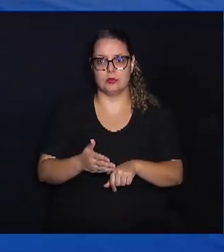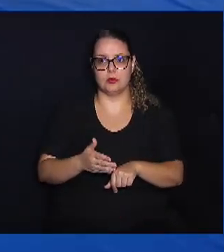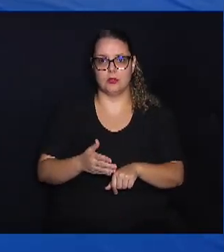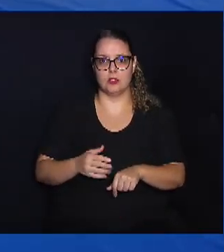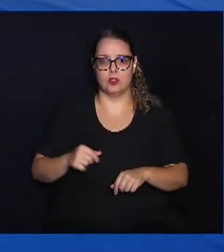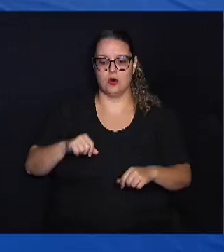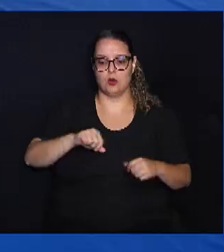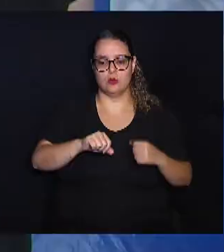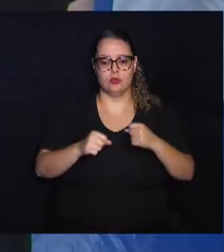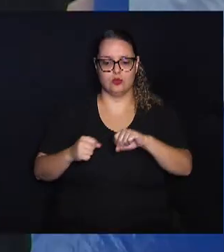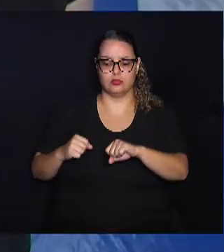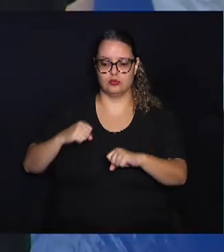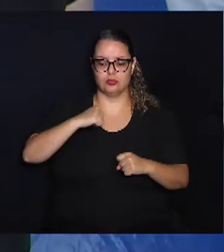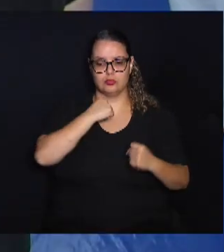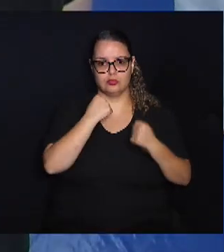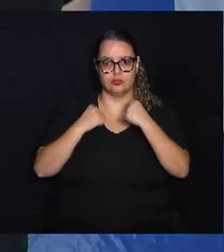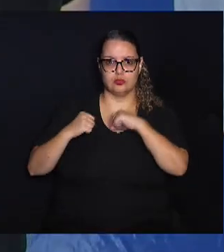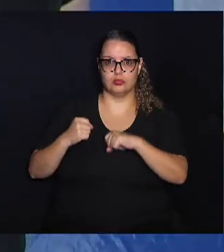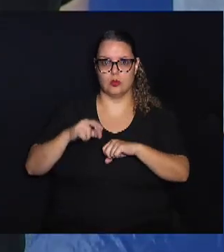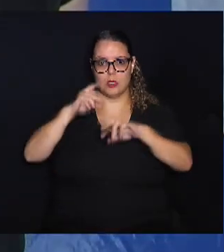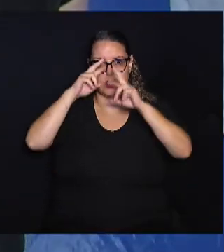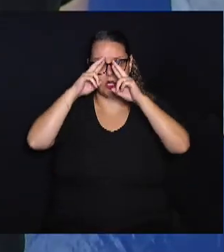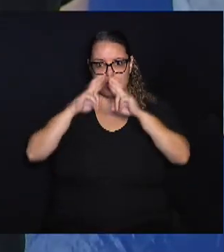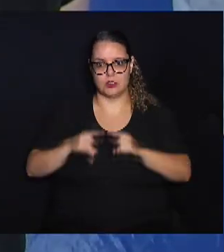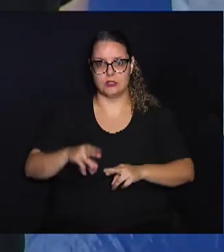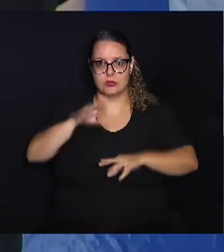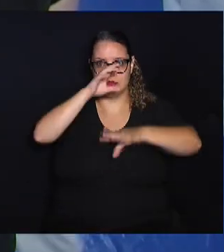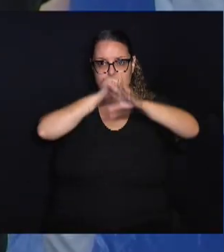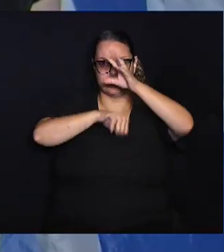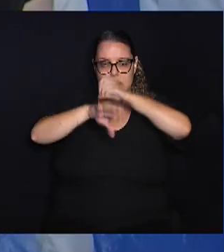no outro, né? Aprender a respeitar,